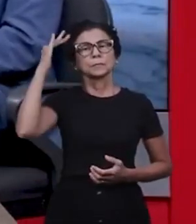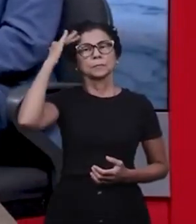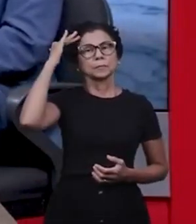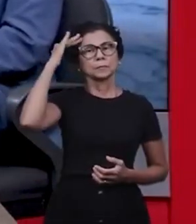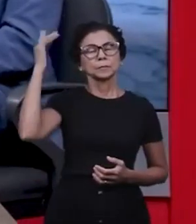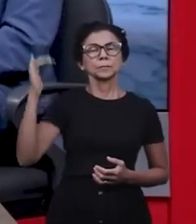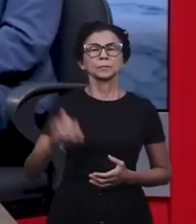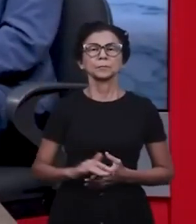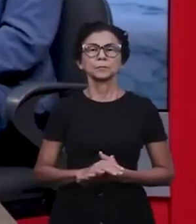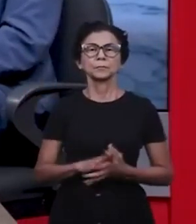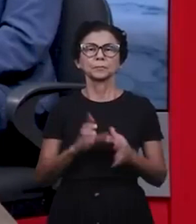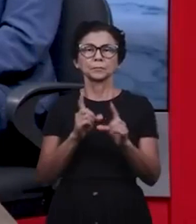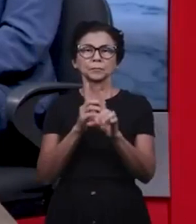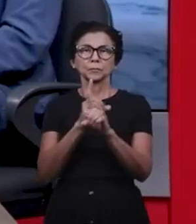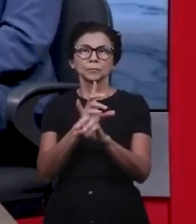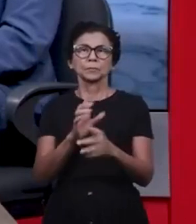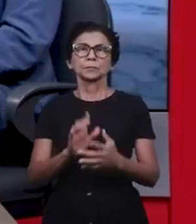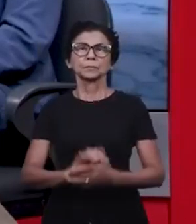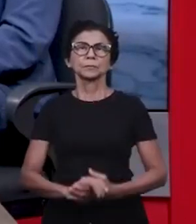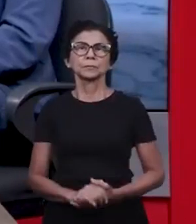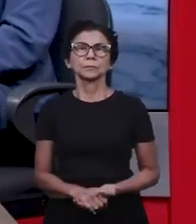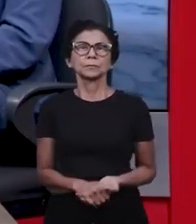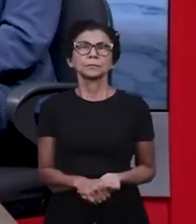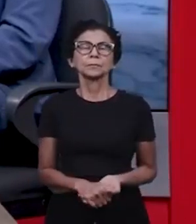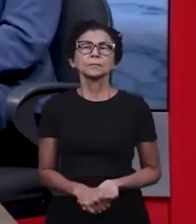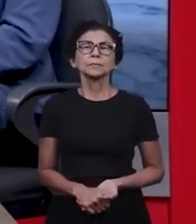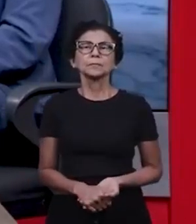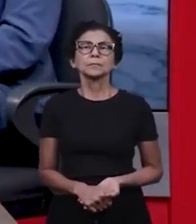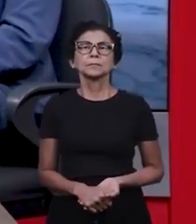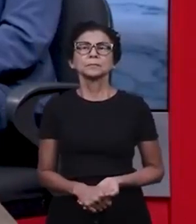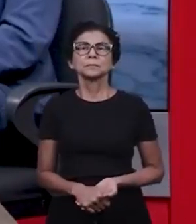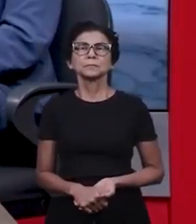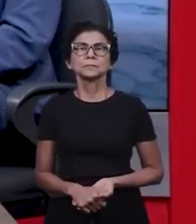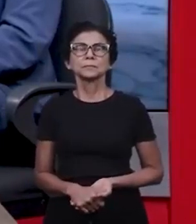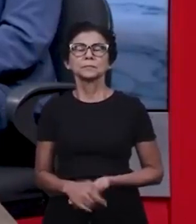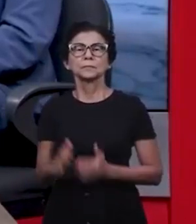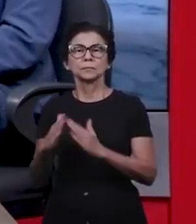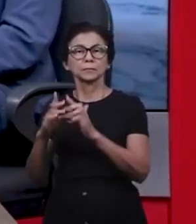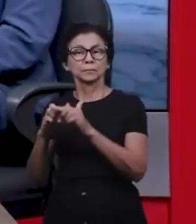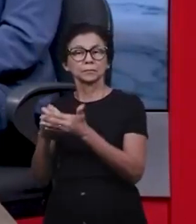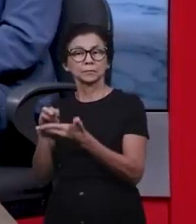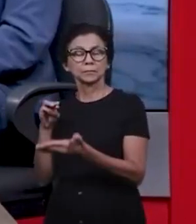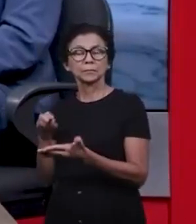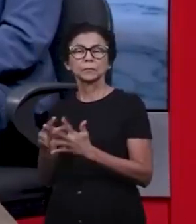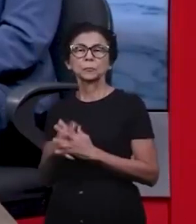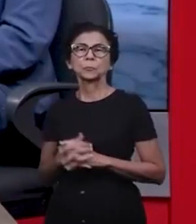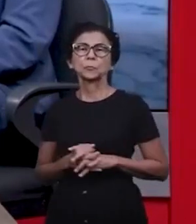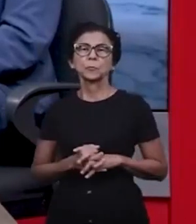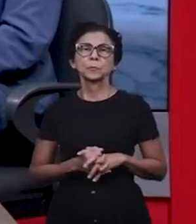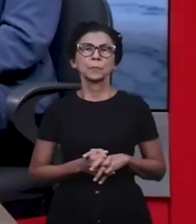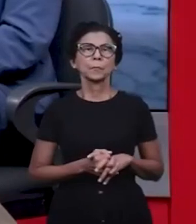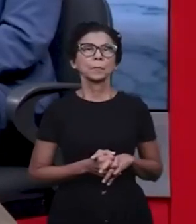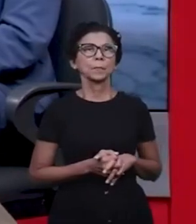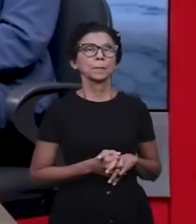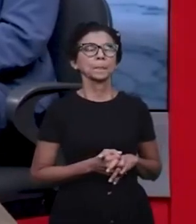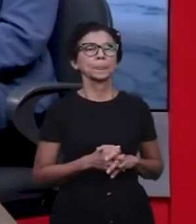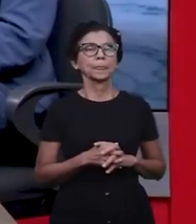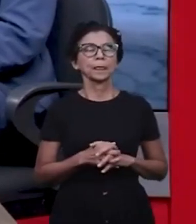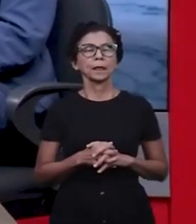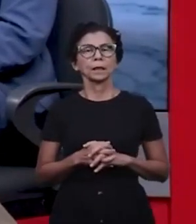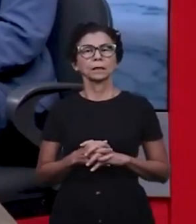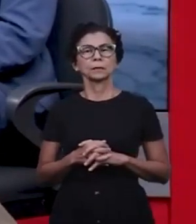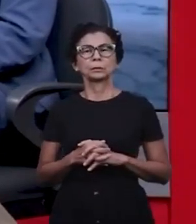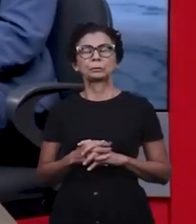Maranata, né? Okay? Você tem alguma observação, Alexandre? Só que a importância disso, que quando nós temos, você fala